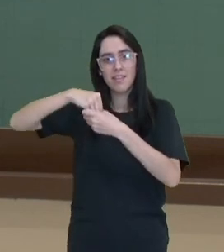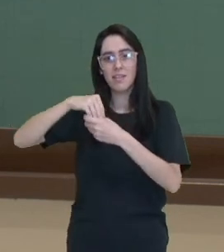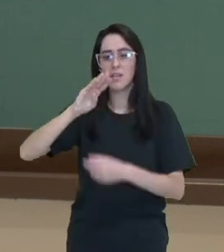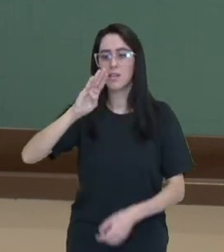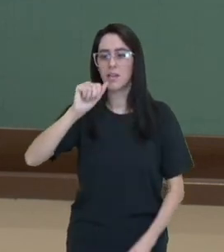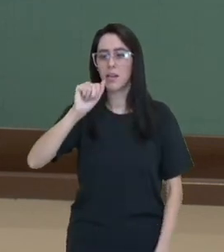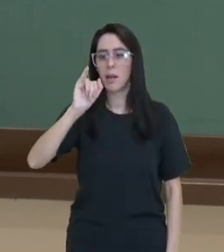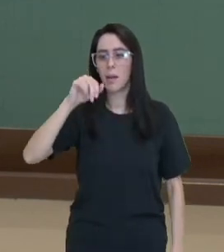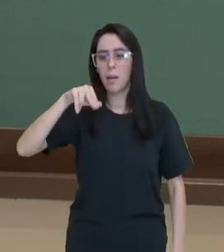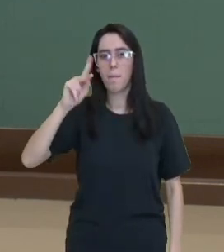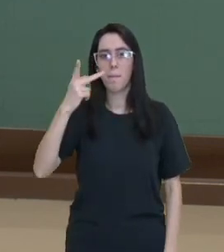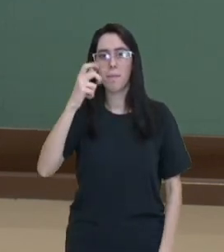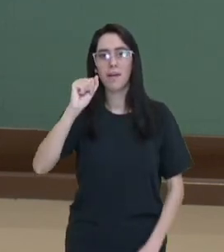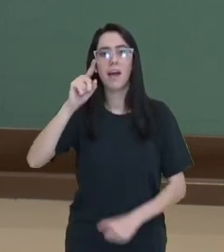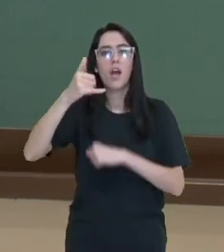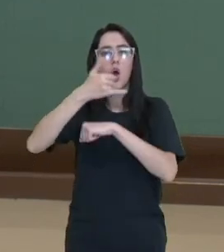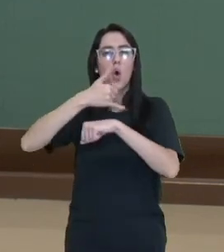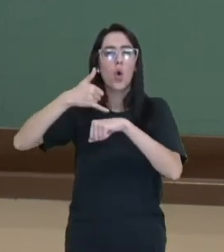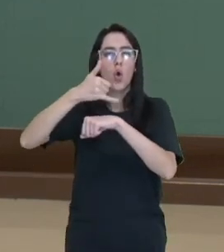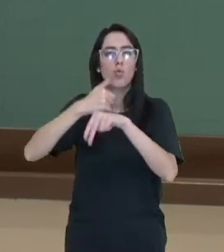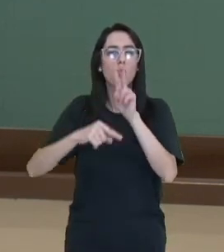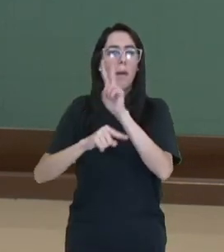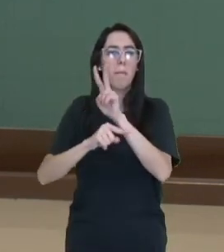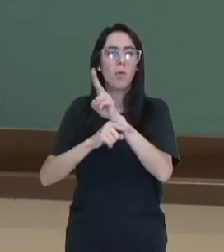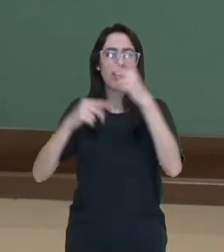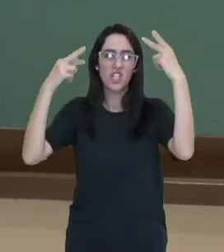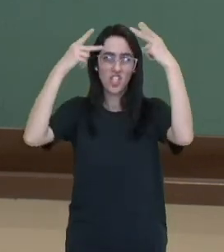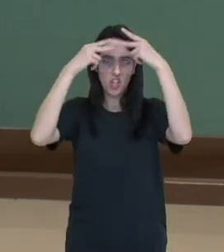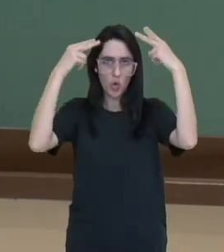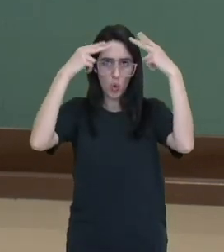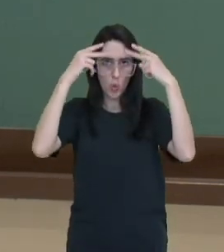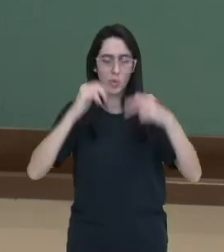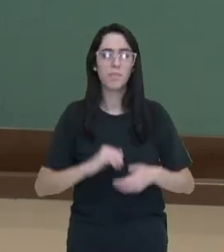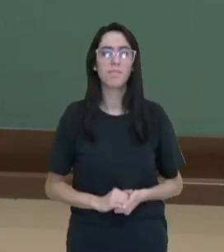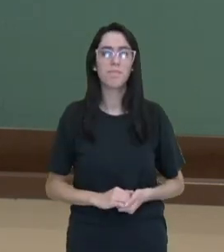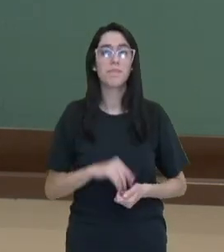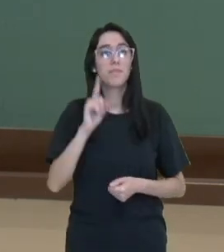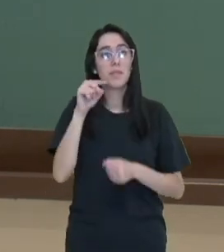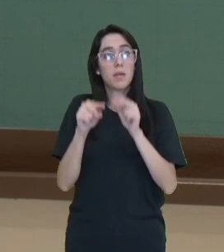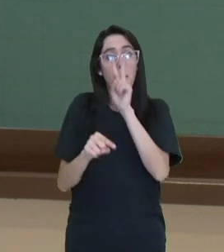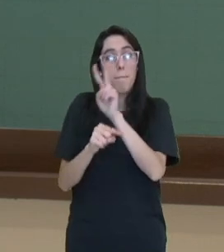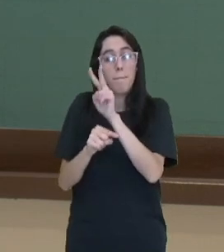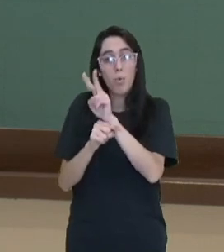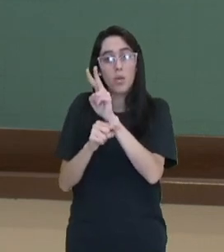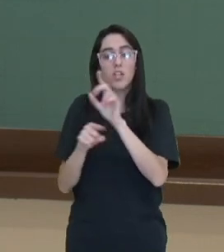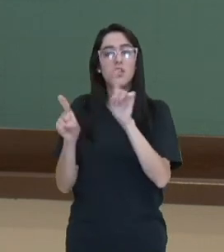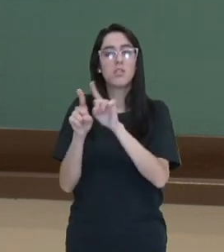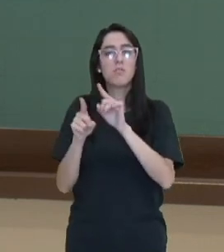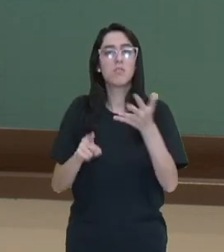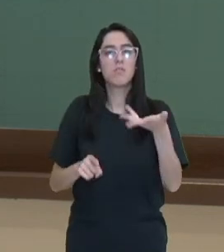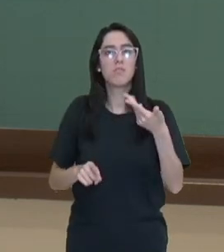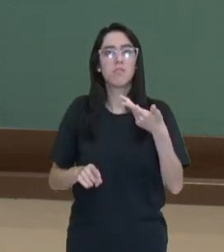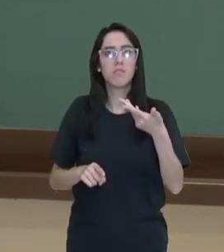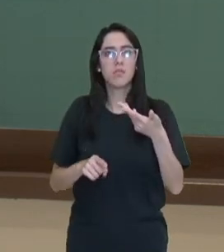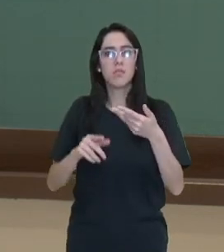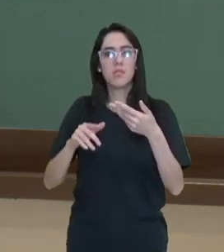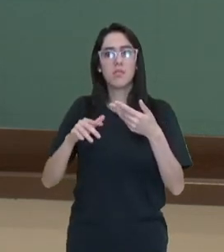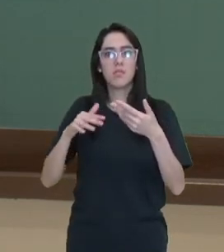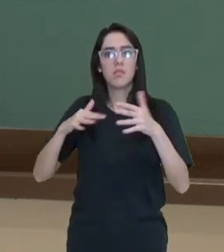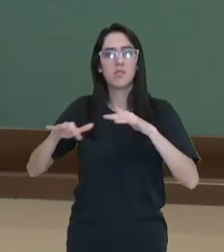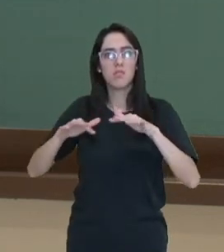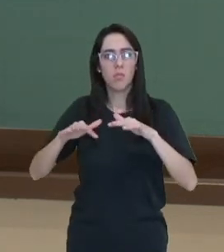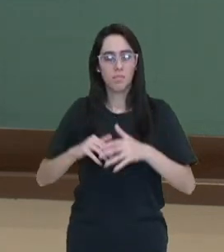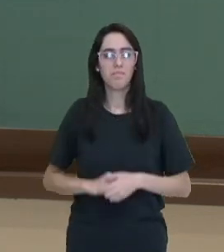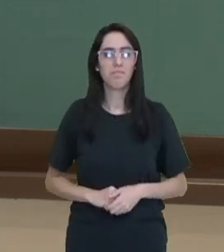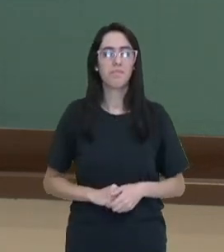de gordura que protege esses neurônios, né? E eles protegem, eles também aceleram os impulsos nervosos.